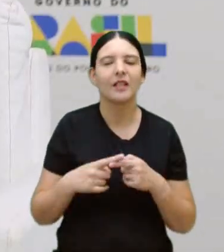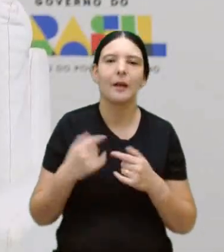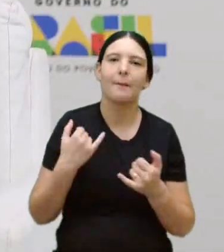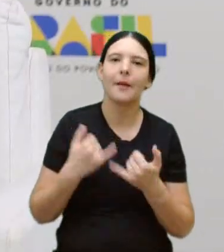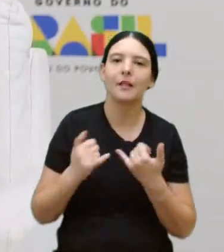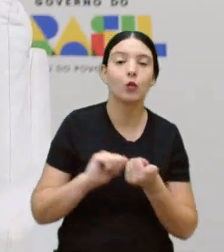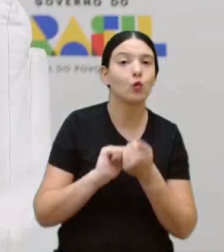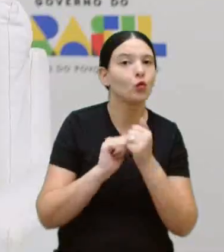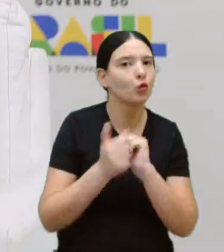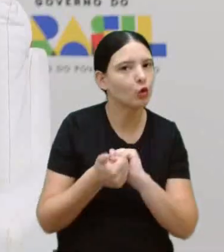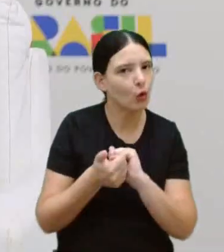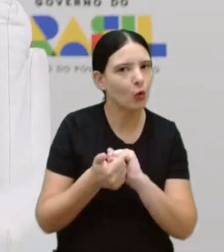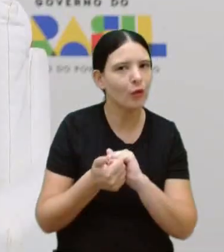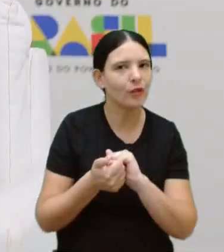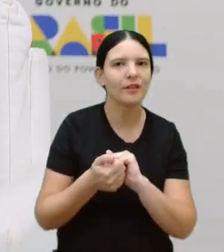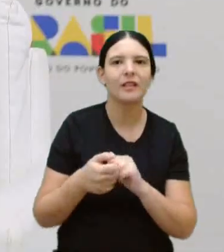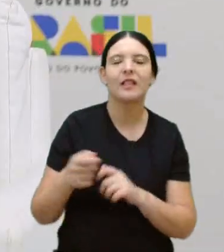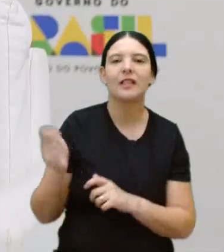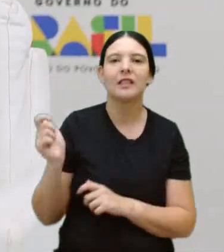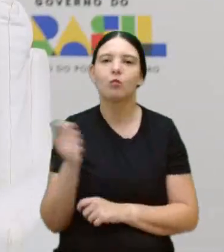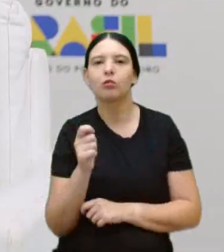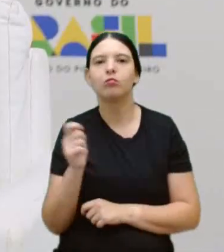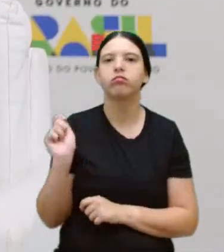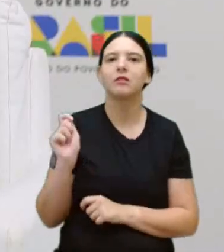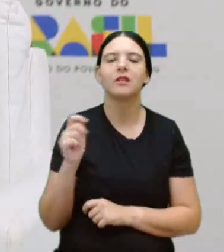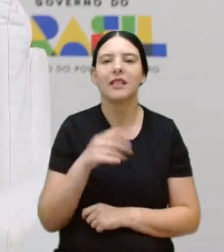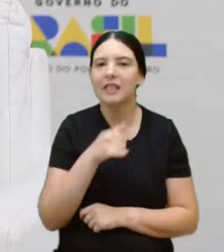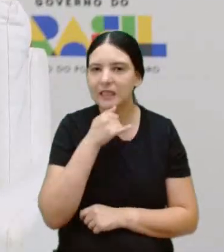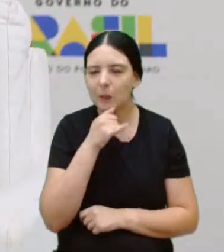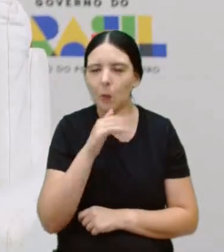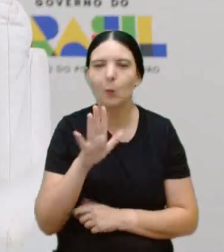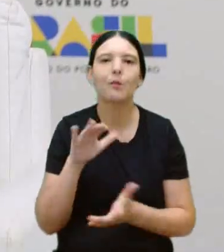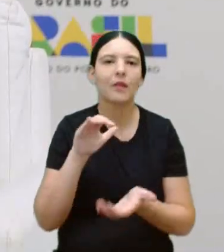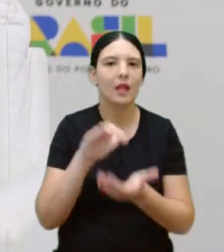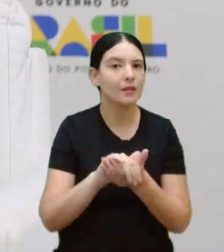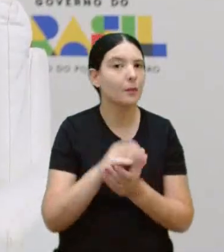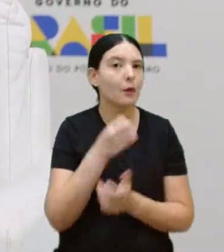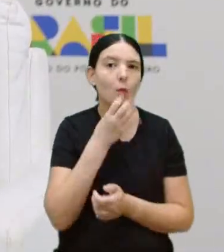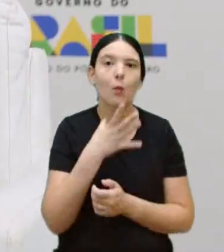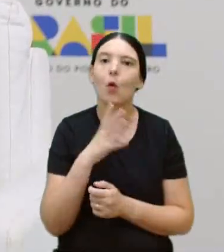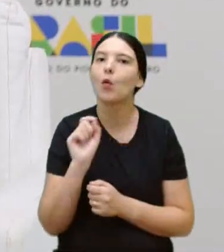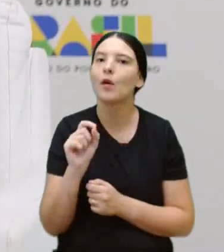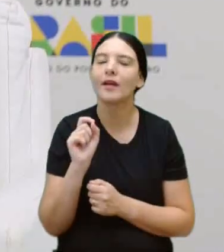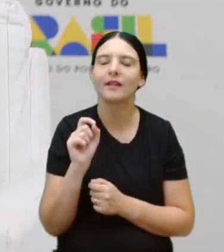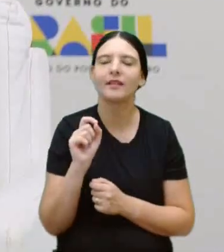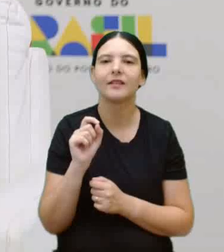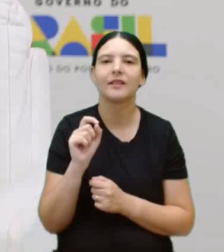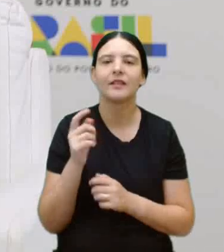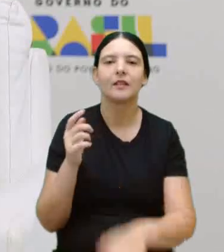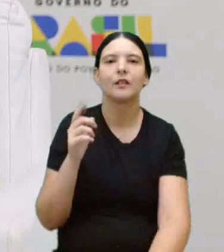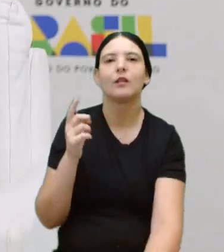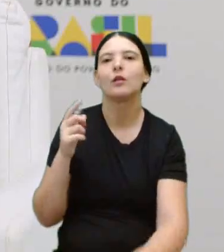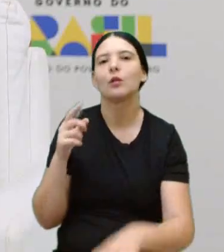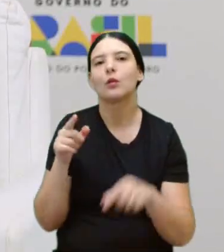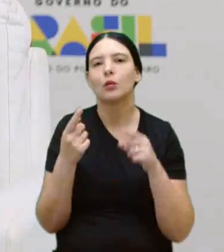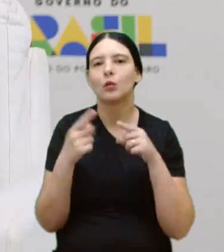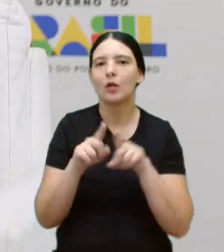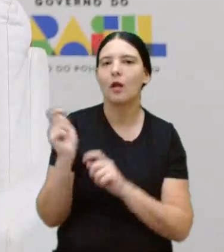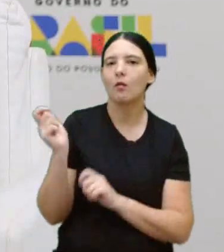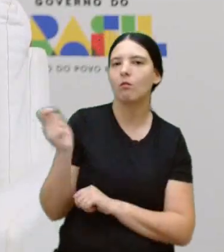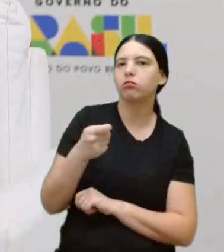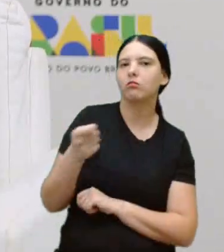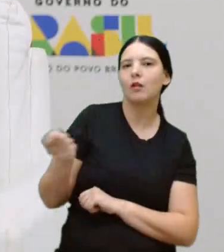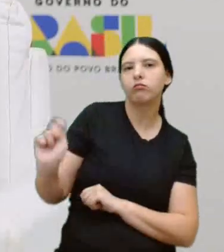jogo de tênis. É aquele modelo do casamento. O casamento bacana não é o que os parceiros jogam tênis. Que o tênis, alguém tem que